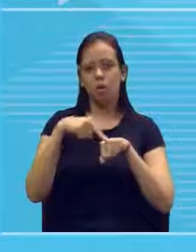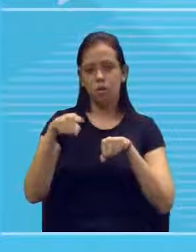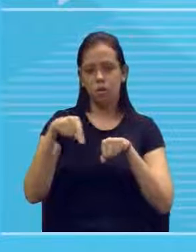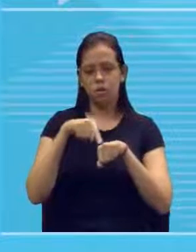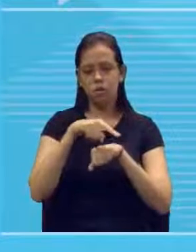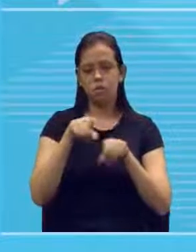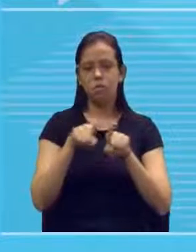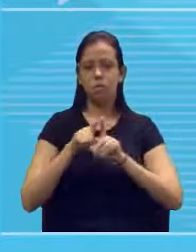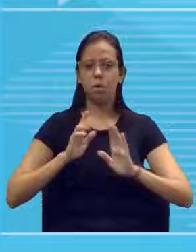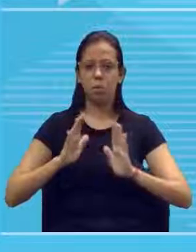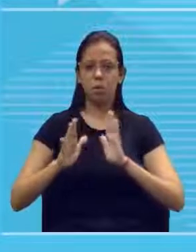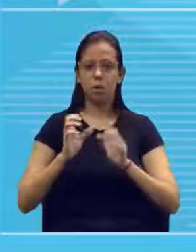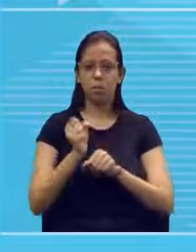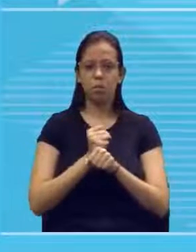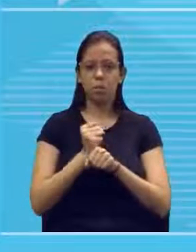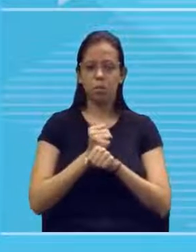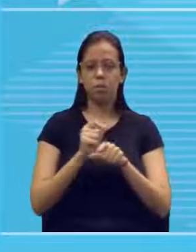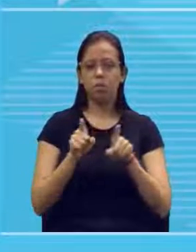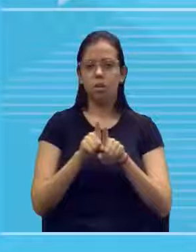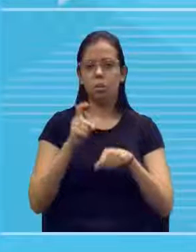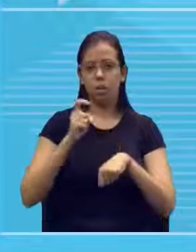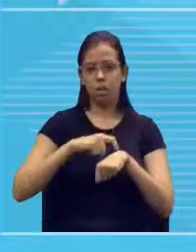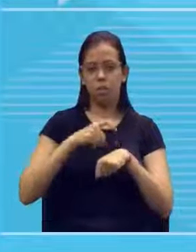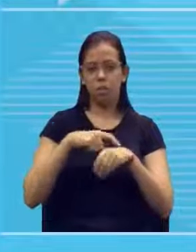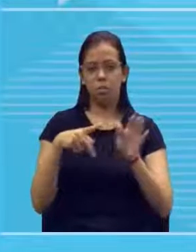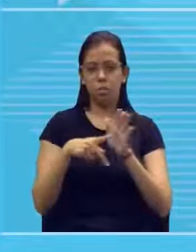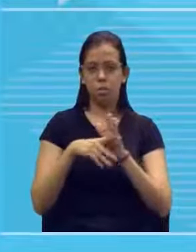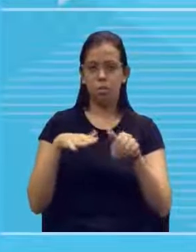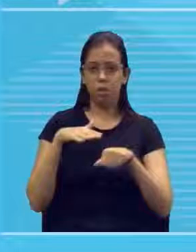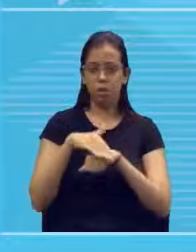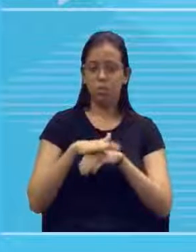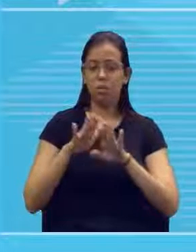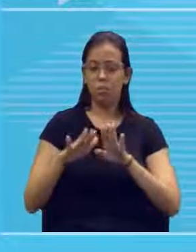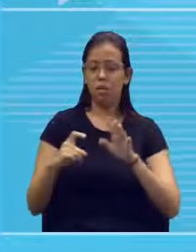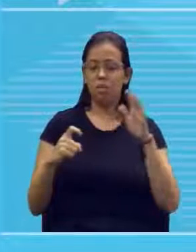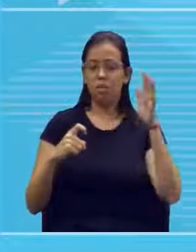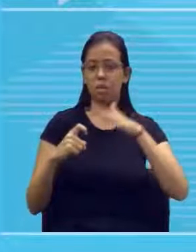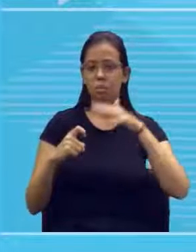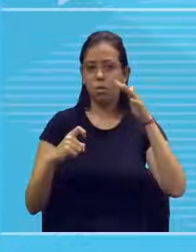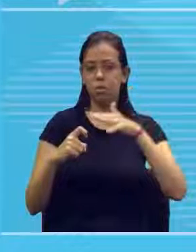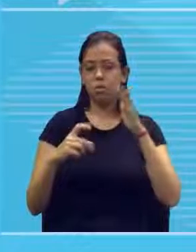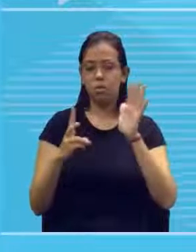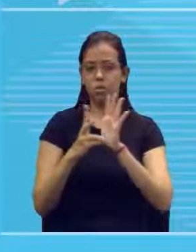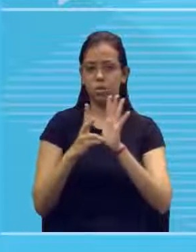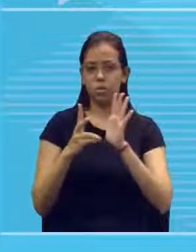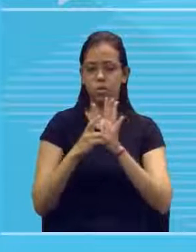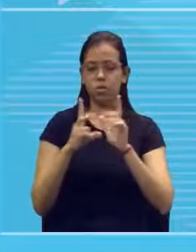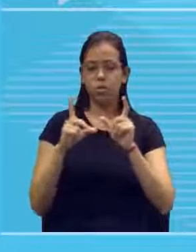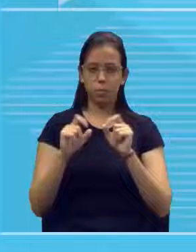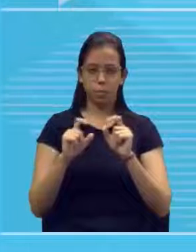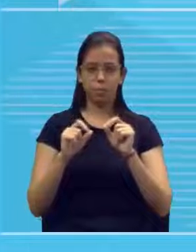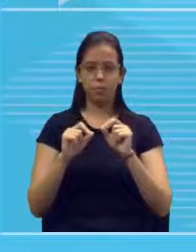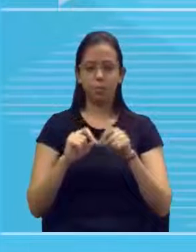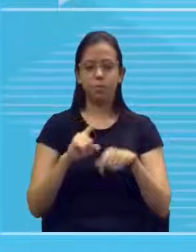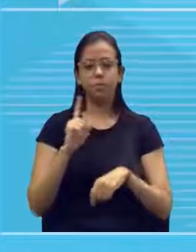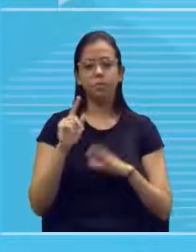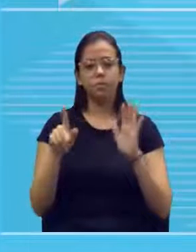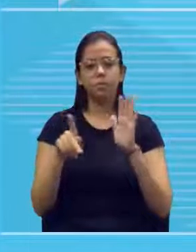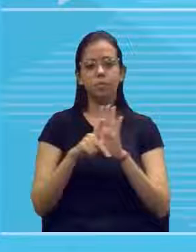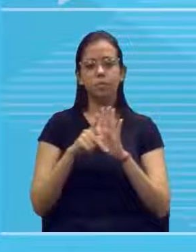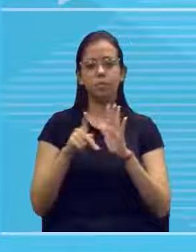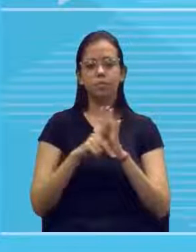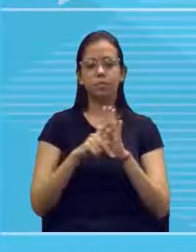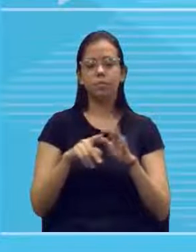estações do ano e a duração do tempo à noite só que na mitologia indígena essa constelação é a do